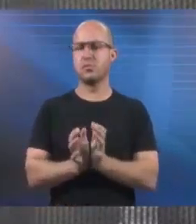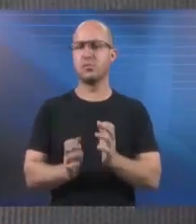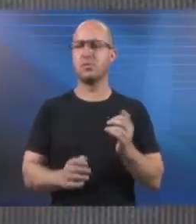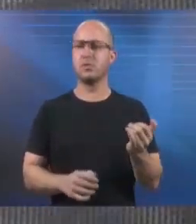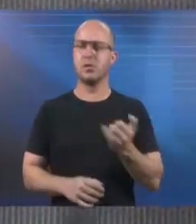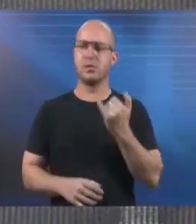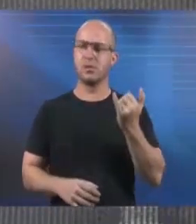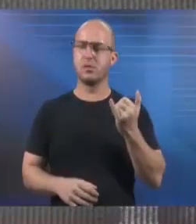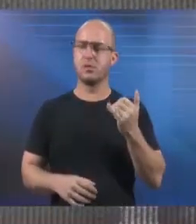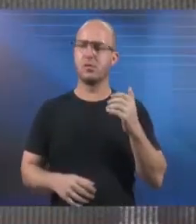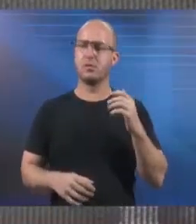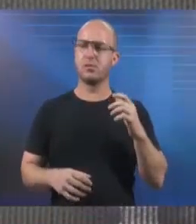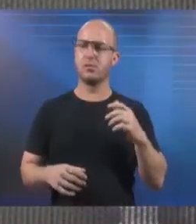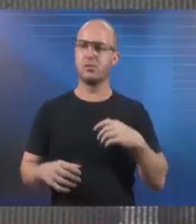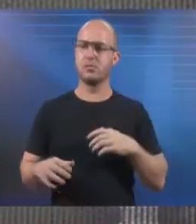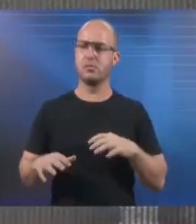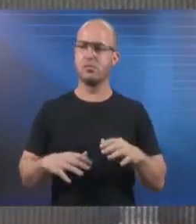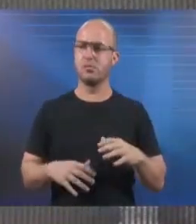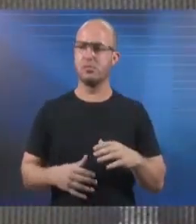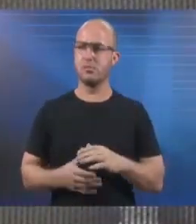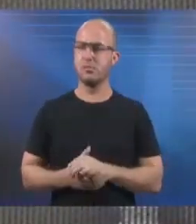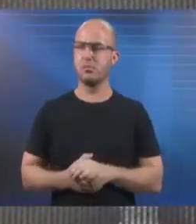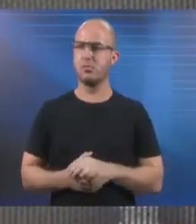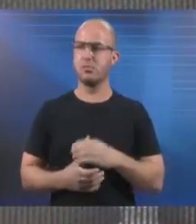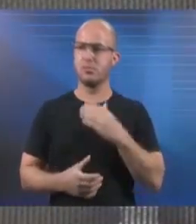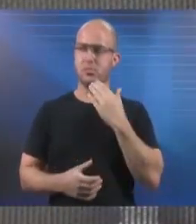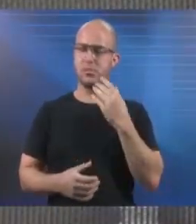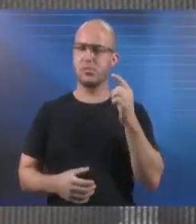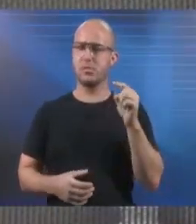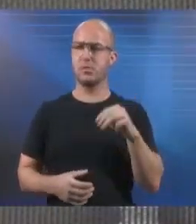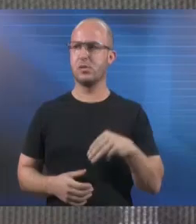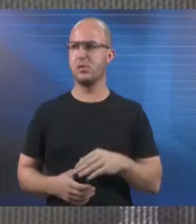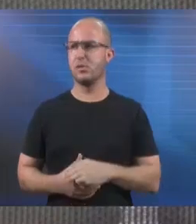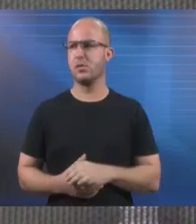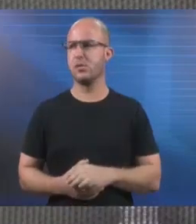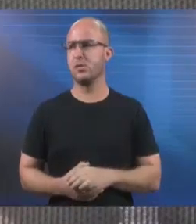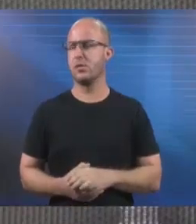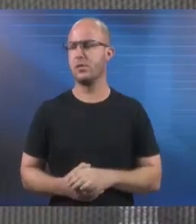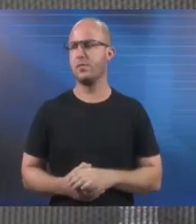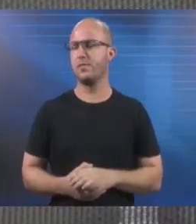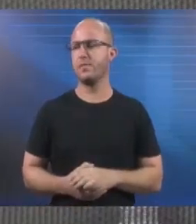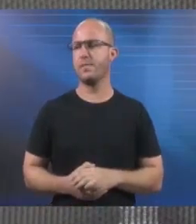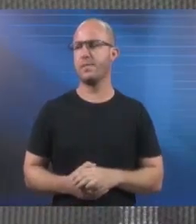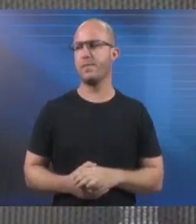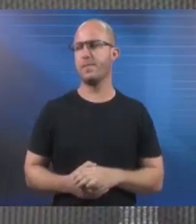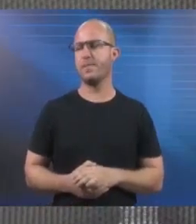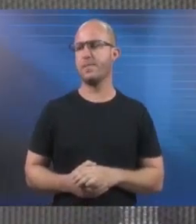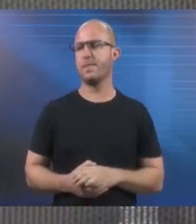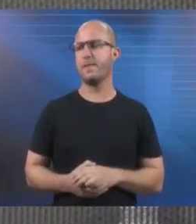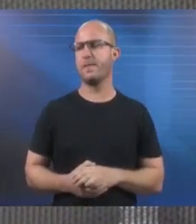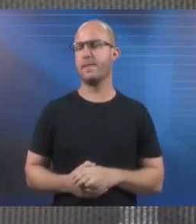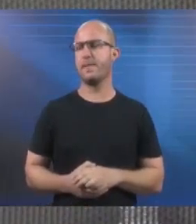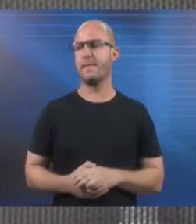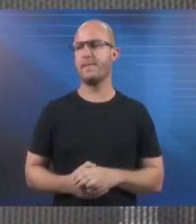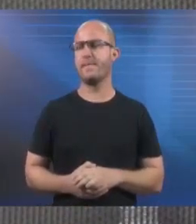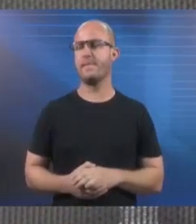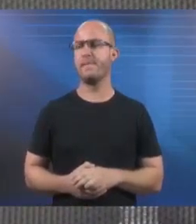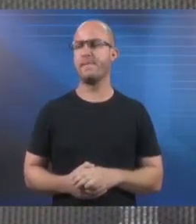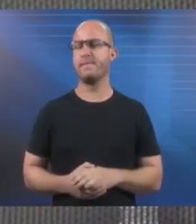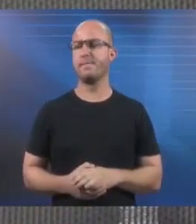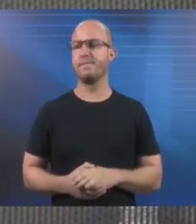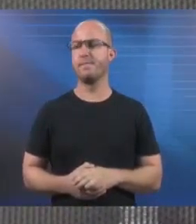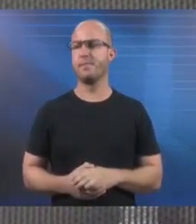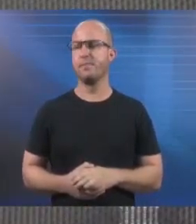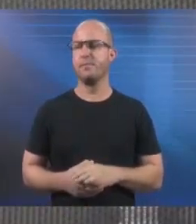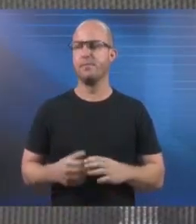importante que todas as bancadas se mobilizem vou pedir mais um minuto senhora presidenta eh só para garantir